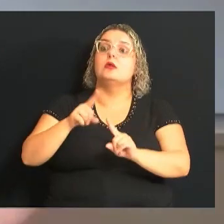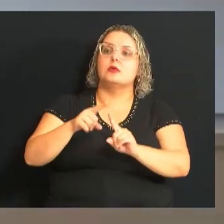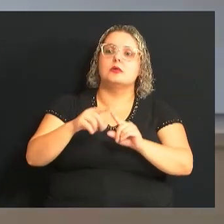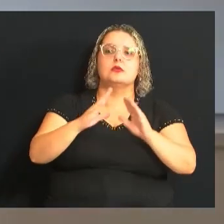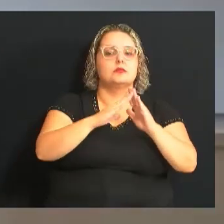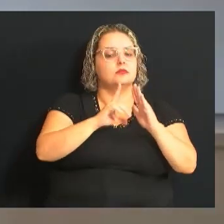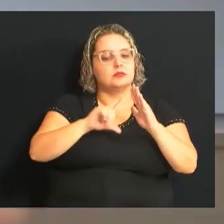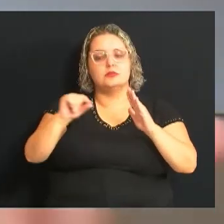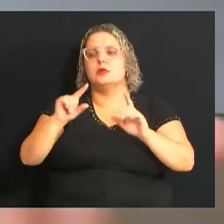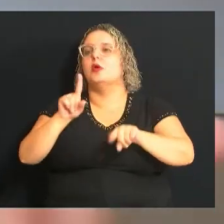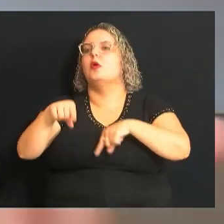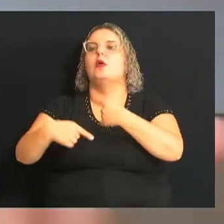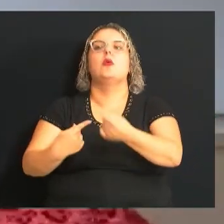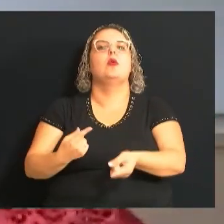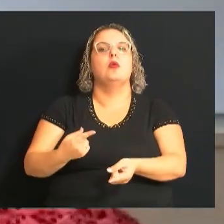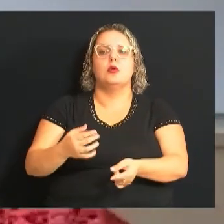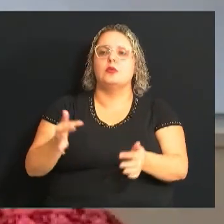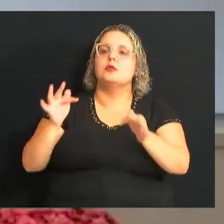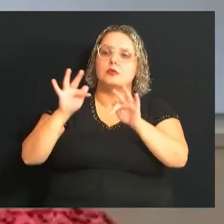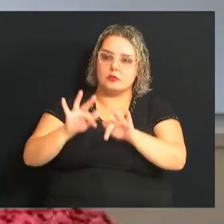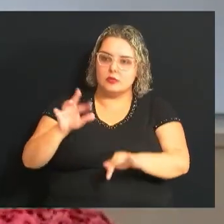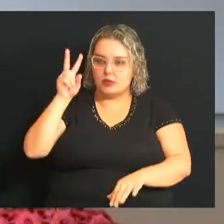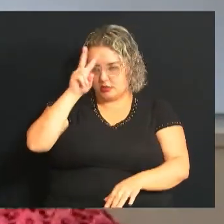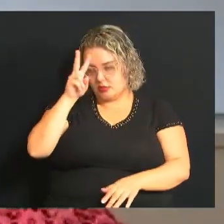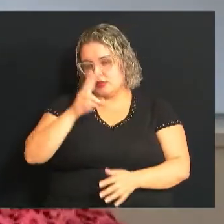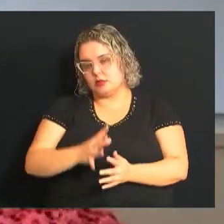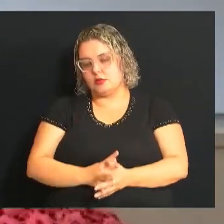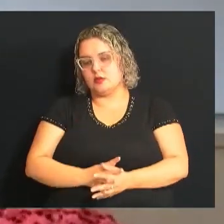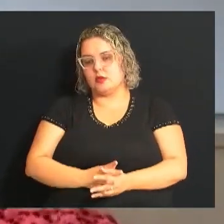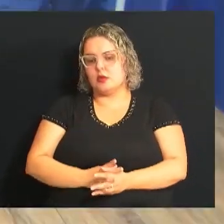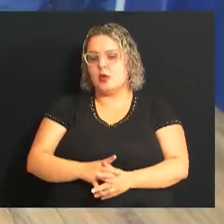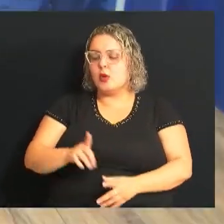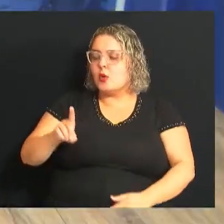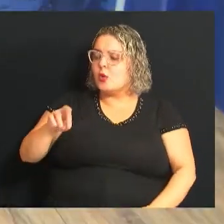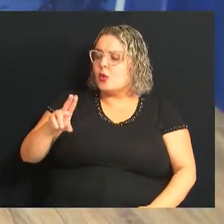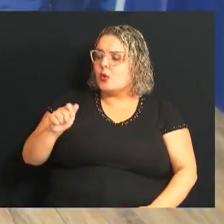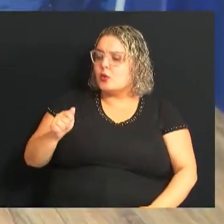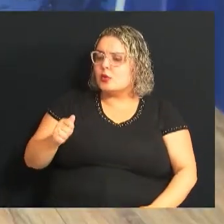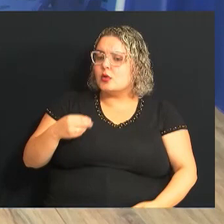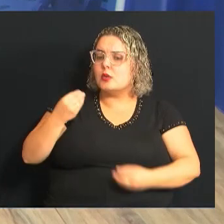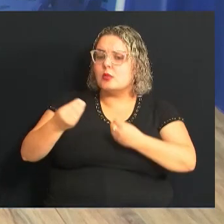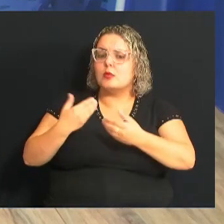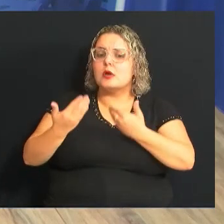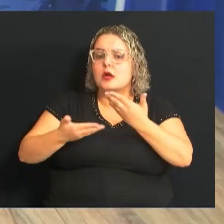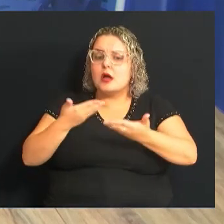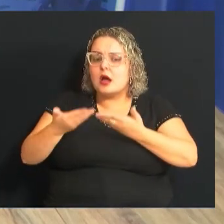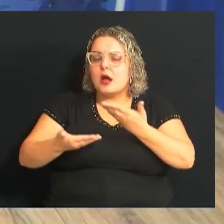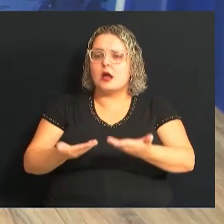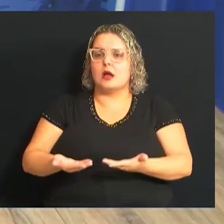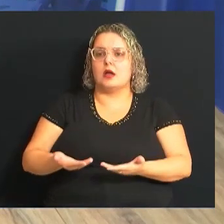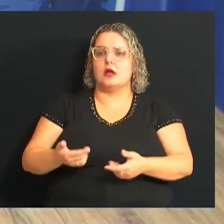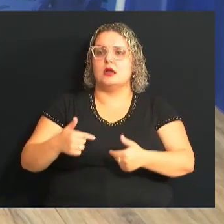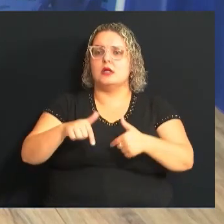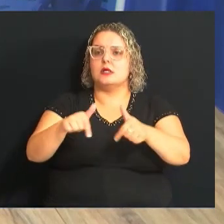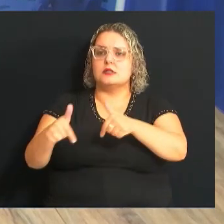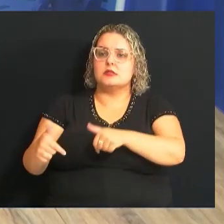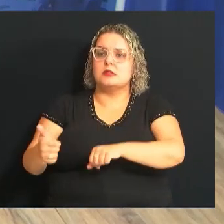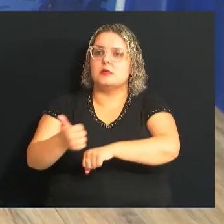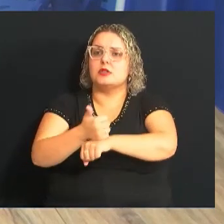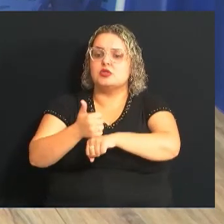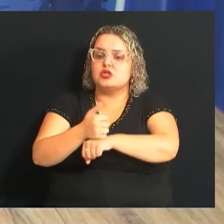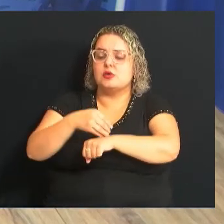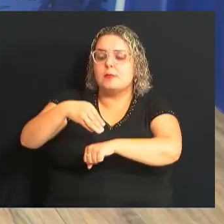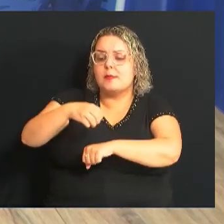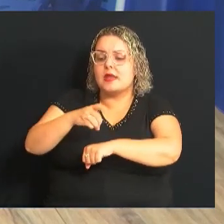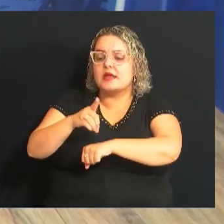Vai ser outro final essa história. Dora, como que é um pouco este trabalho de mediadora de conflitos? A partir de um momento